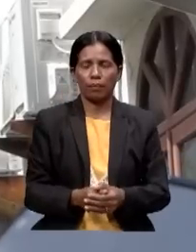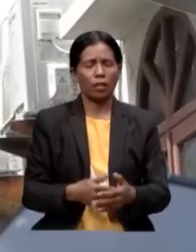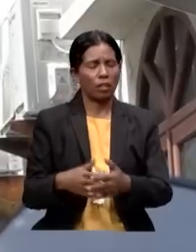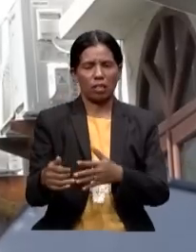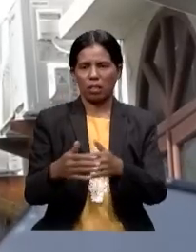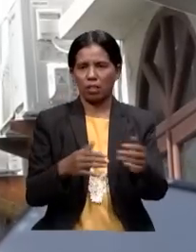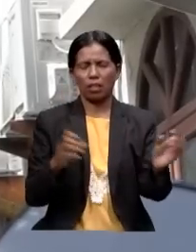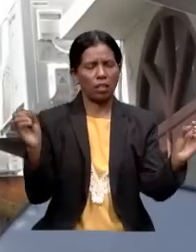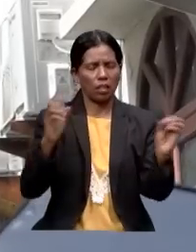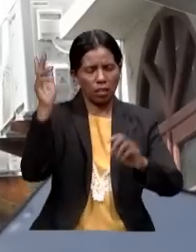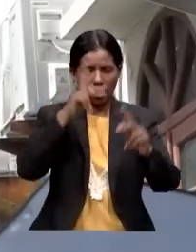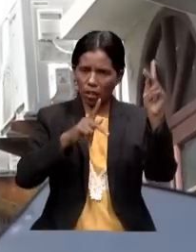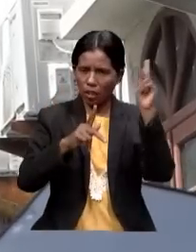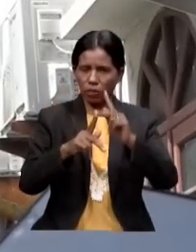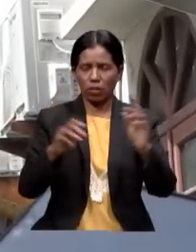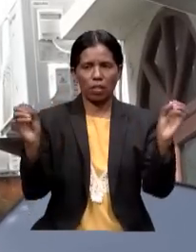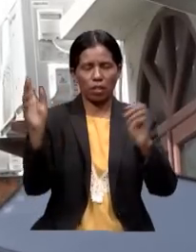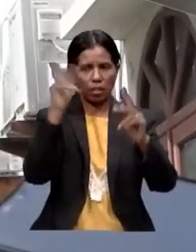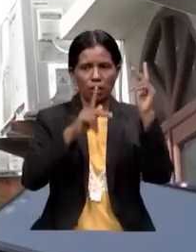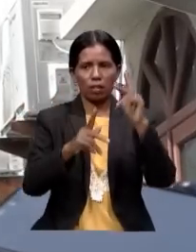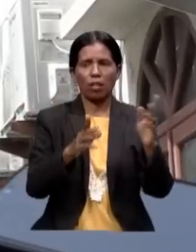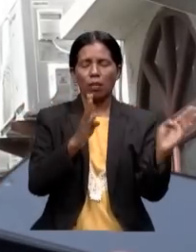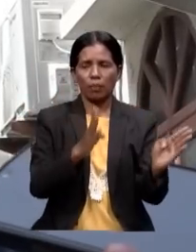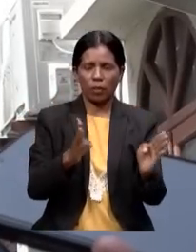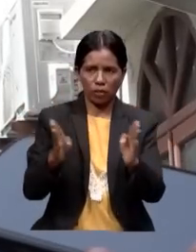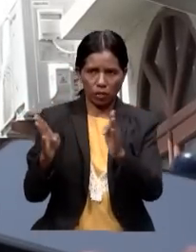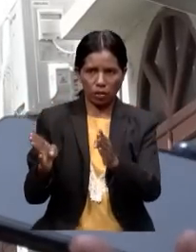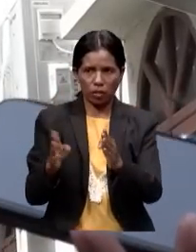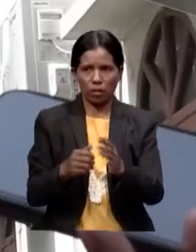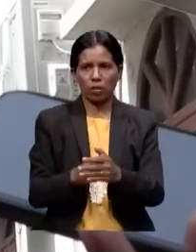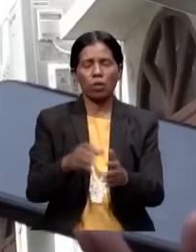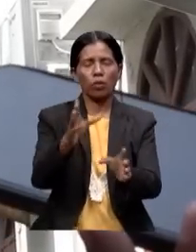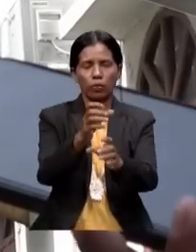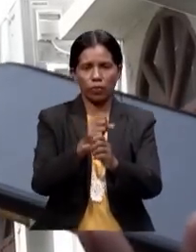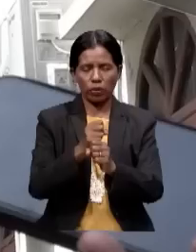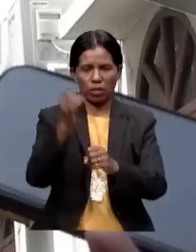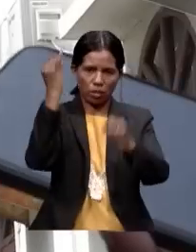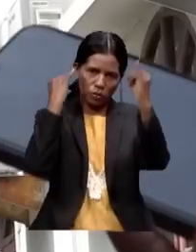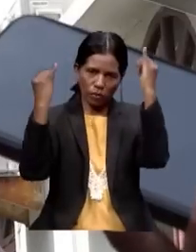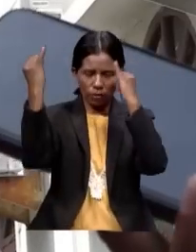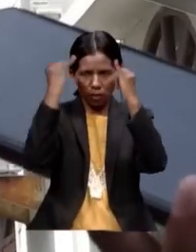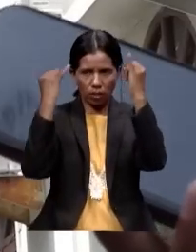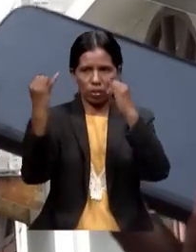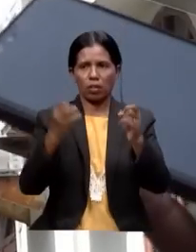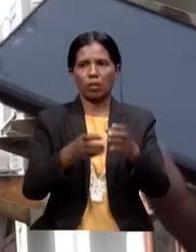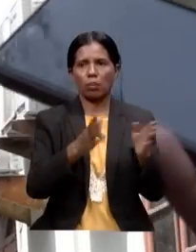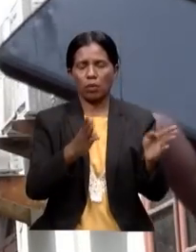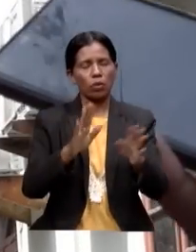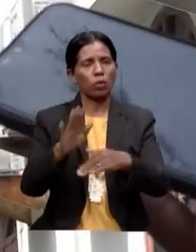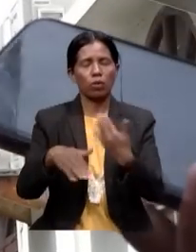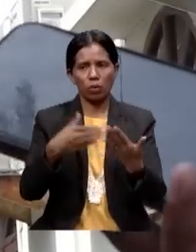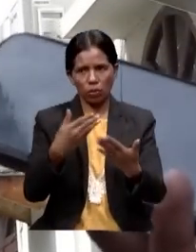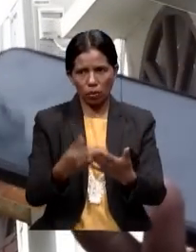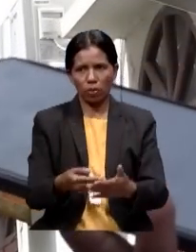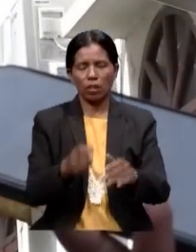sai caso ka la caso né kan né normal proceso de recolhimento de informações ba proceso tomak ne bela one